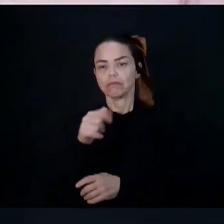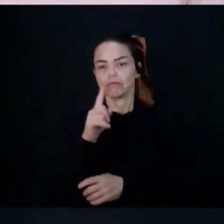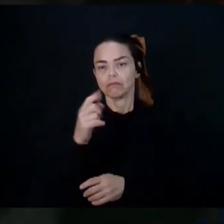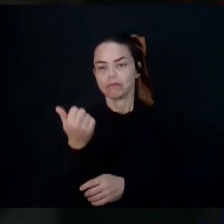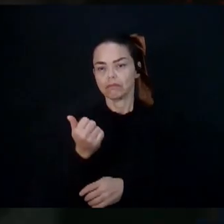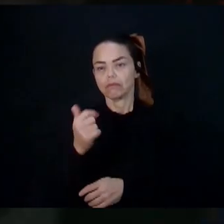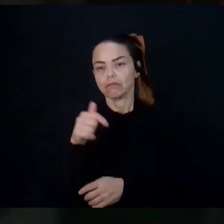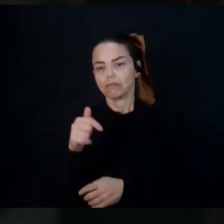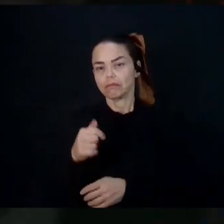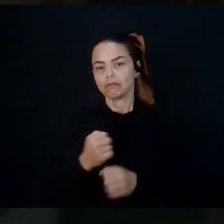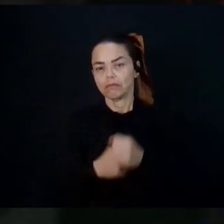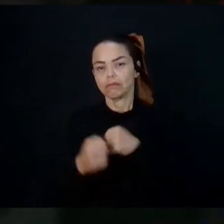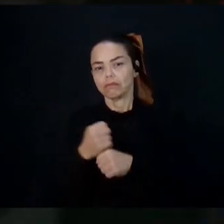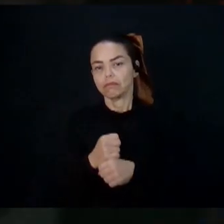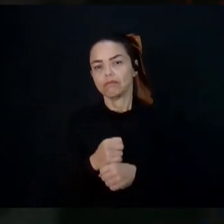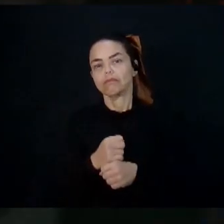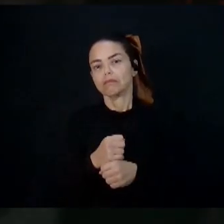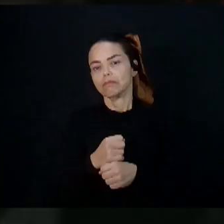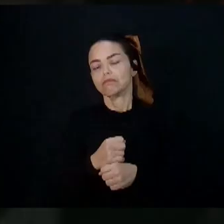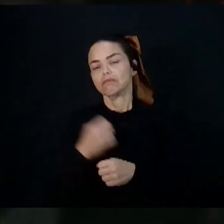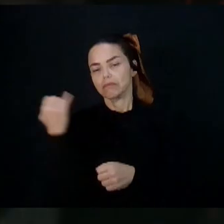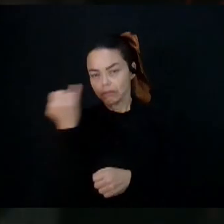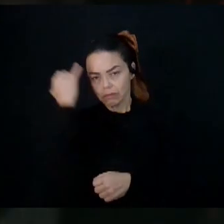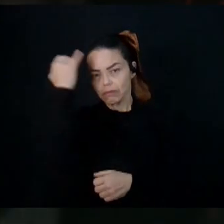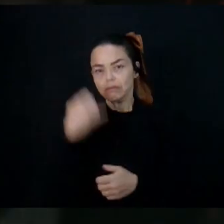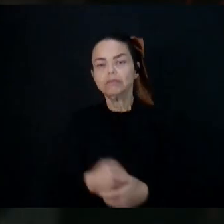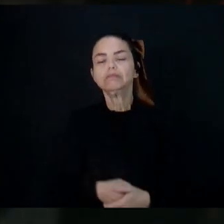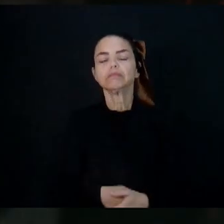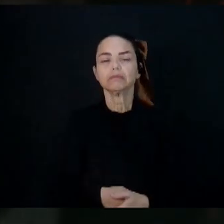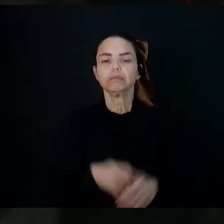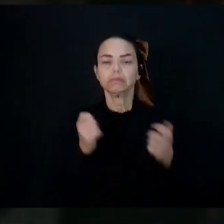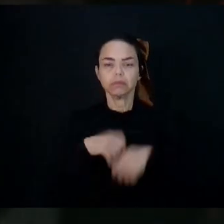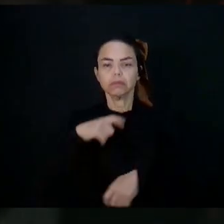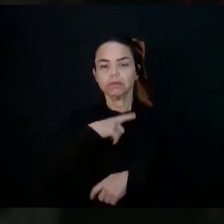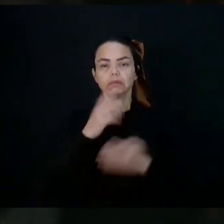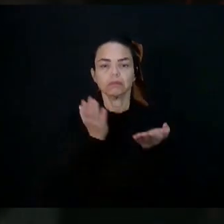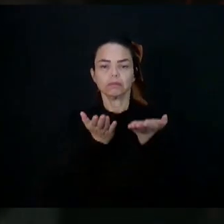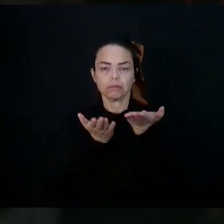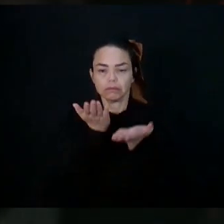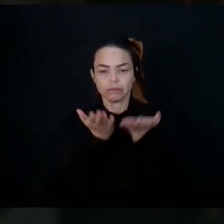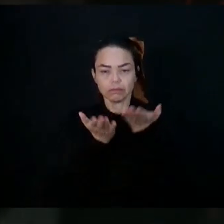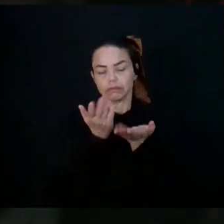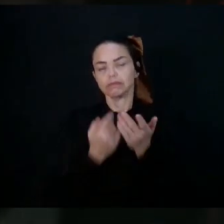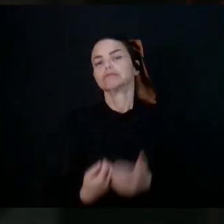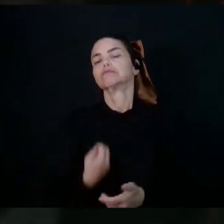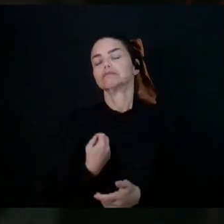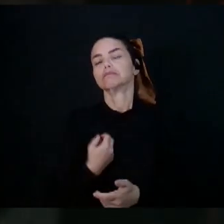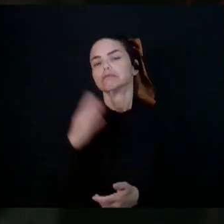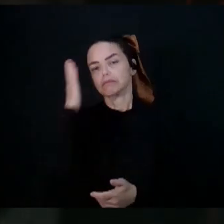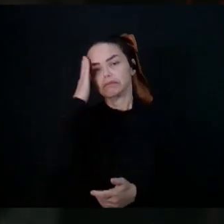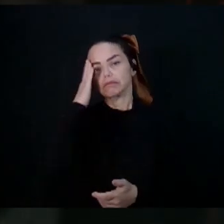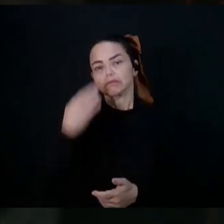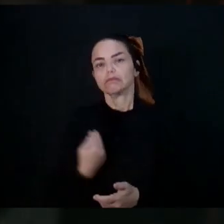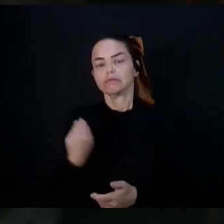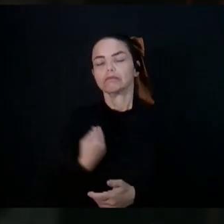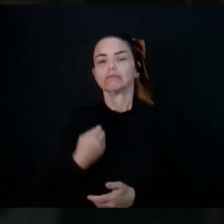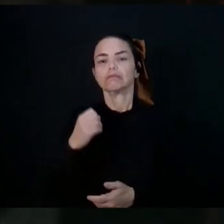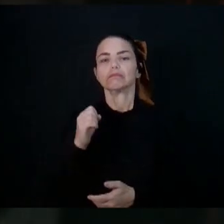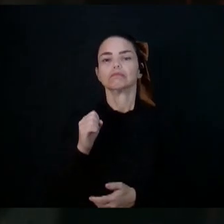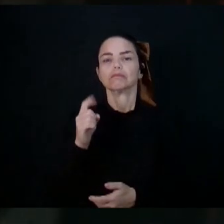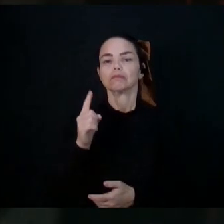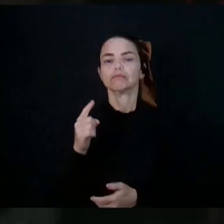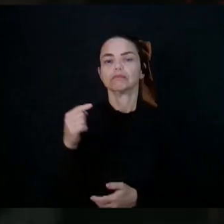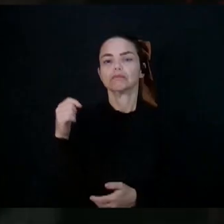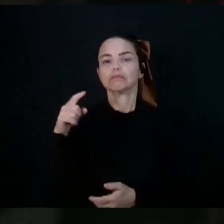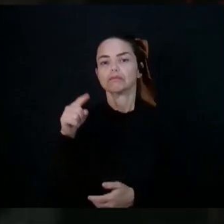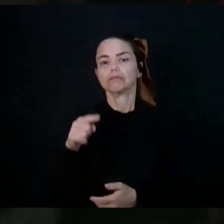né, que era tão importante para a gente poder ter um equilíbrio, para poder entender a vida. Agora, faltando 1 minutinho para as 9,